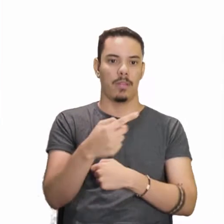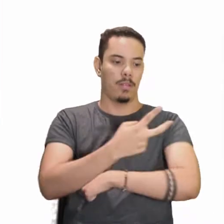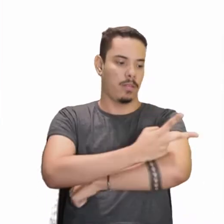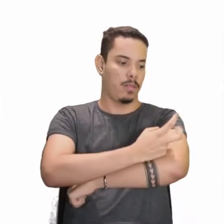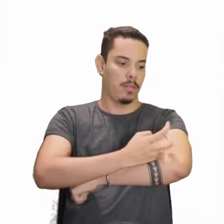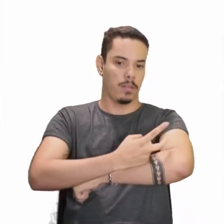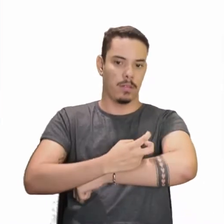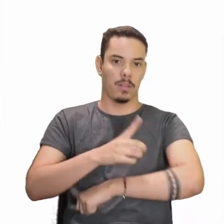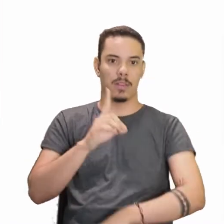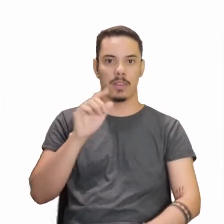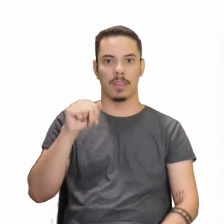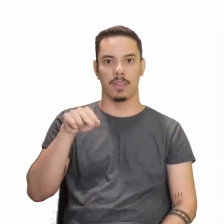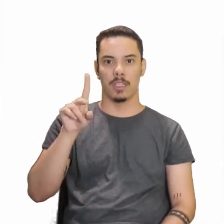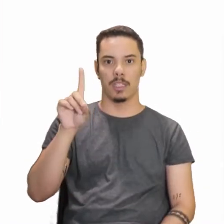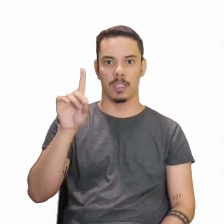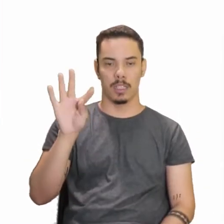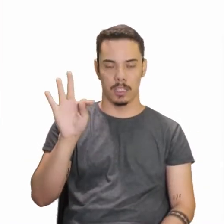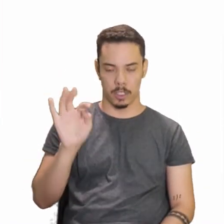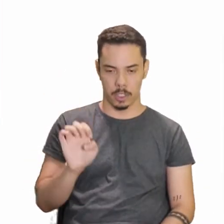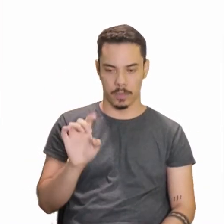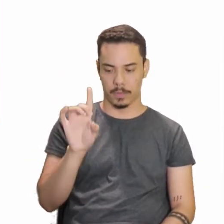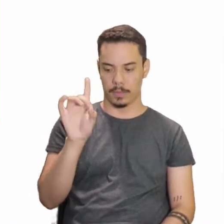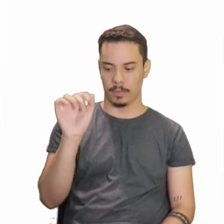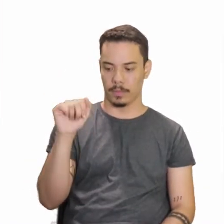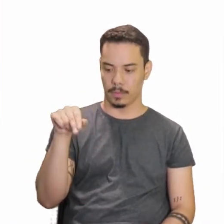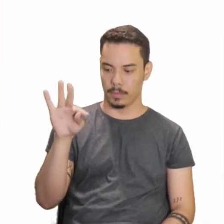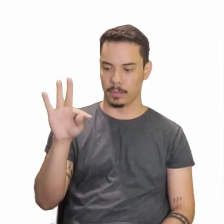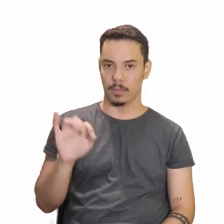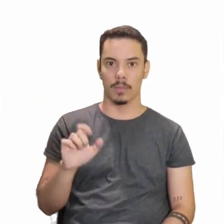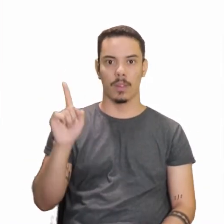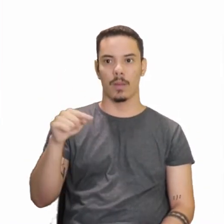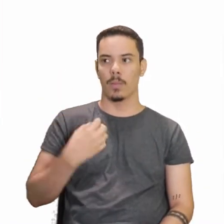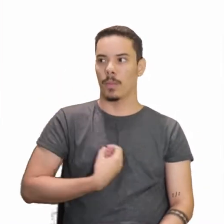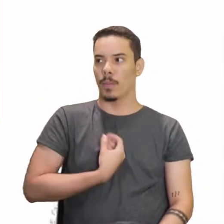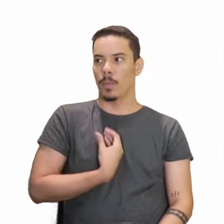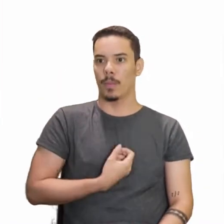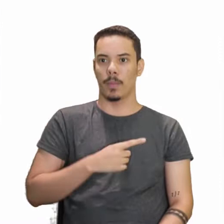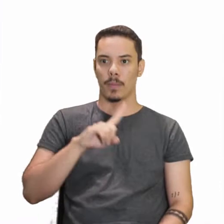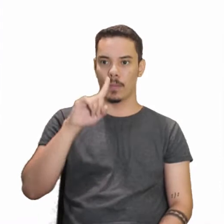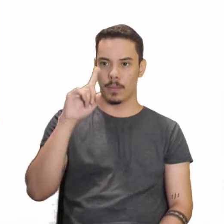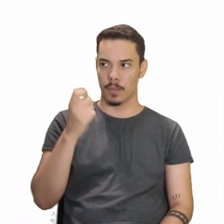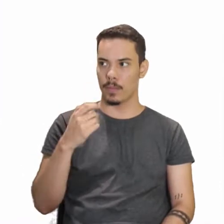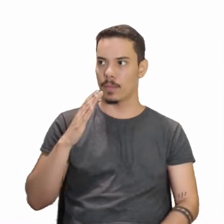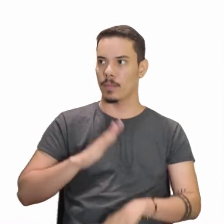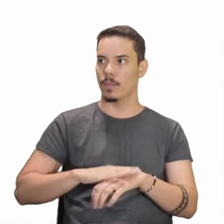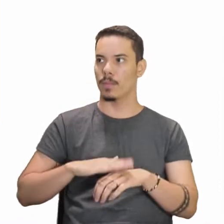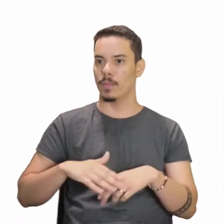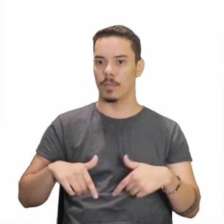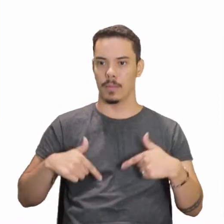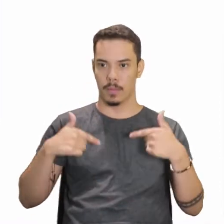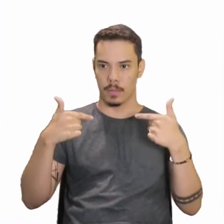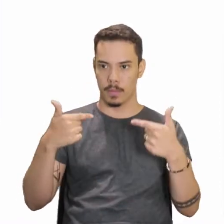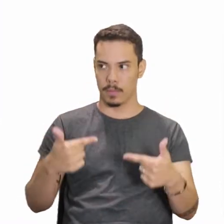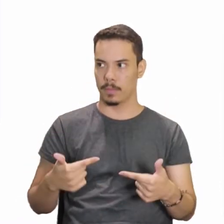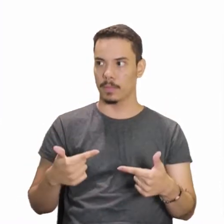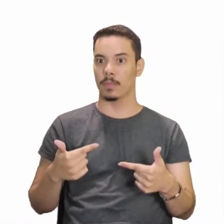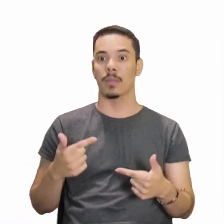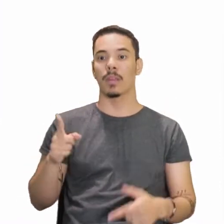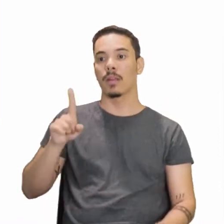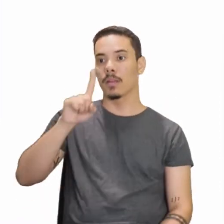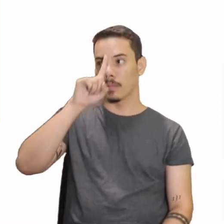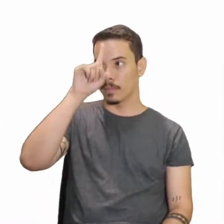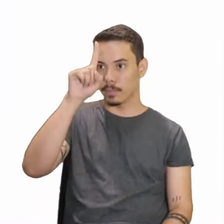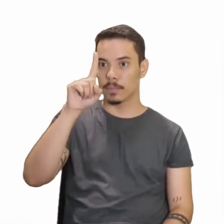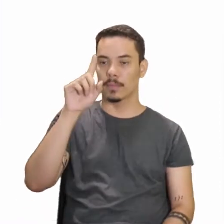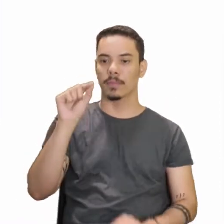etimologicamente de Dante, Dante Alighieri, que foi um grande poeta, não é isso? Isso. Dante Alighieri que criou o